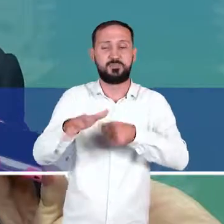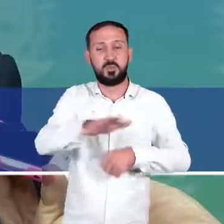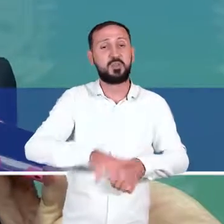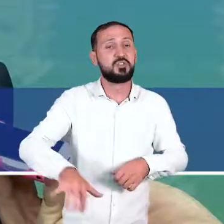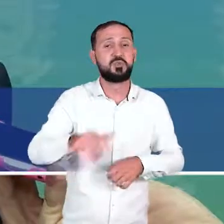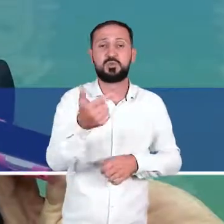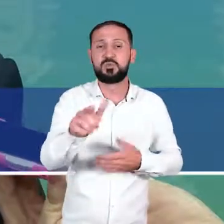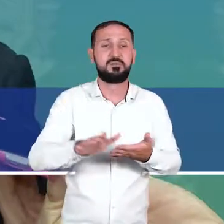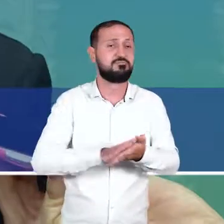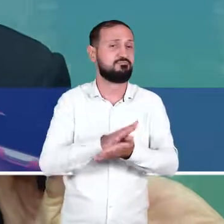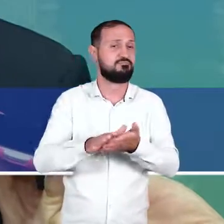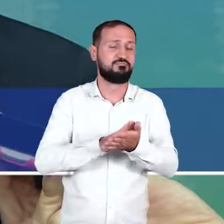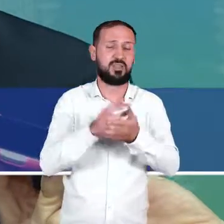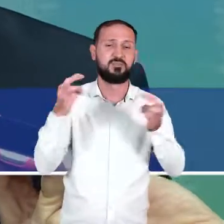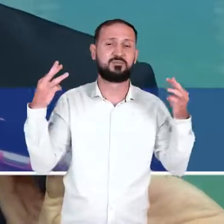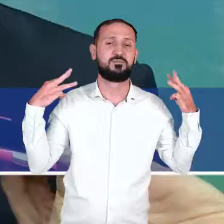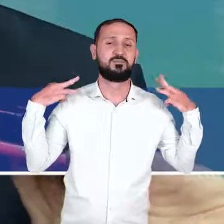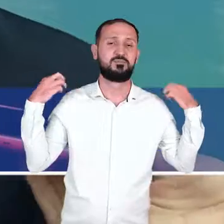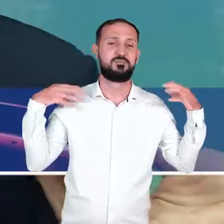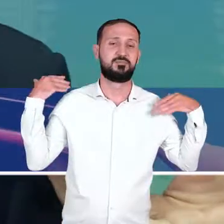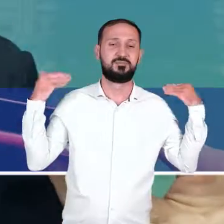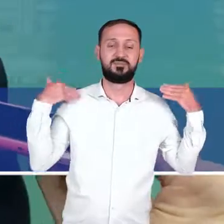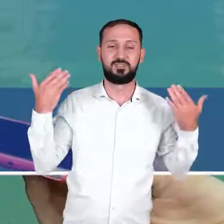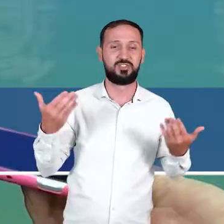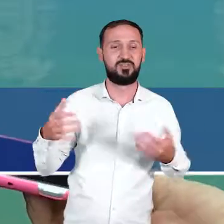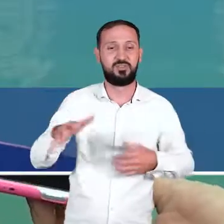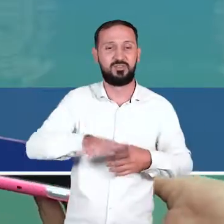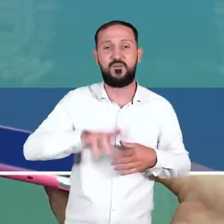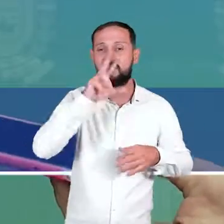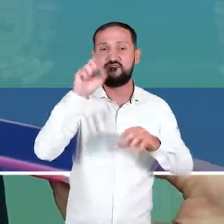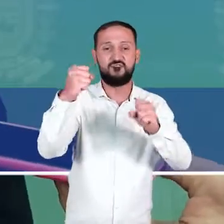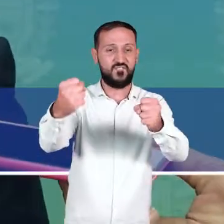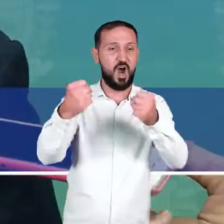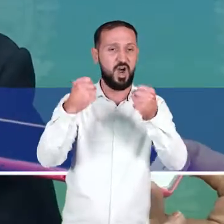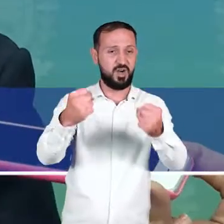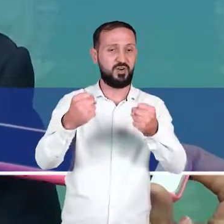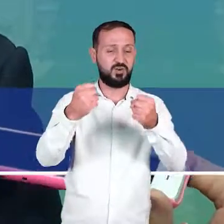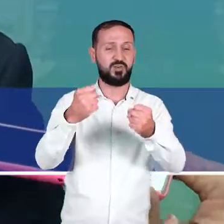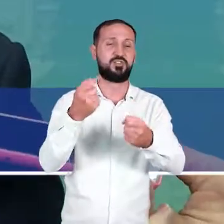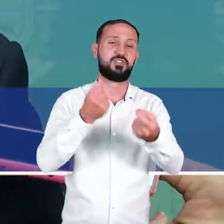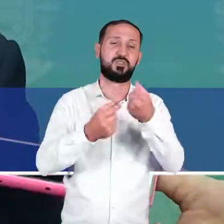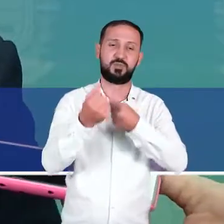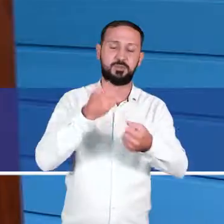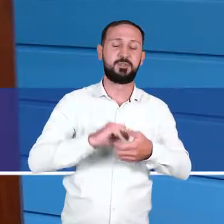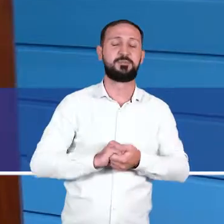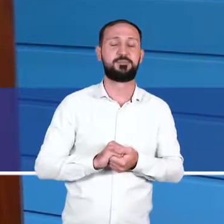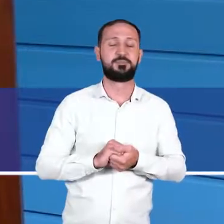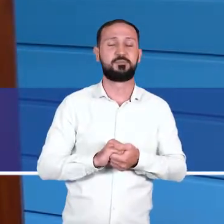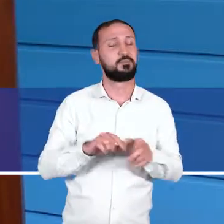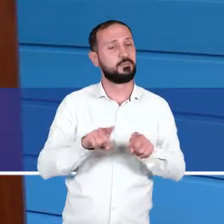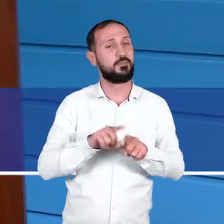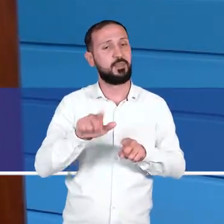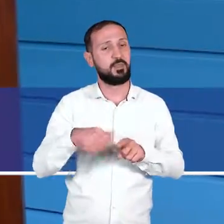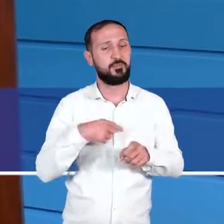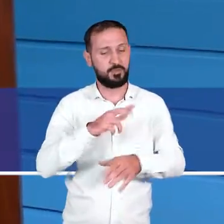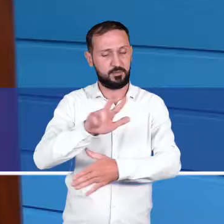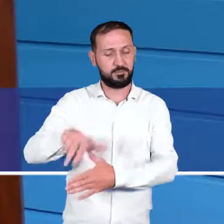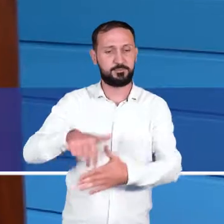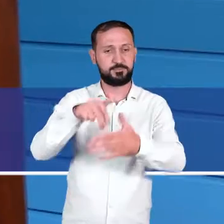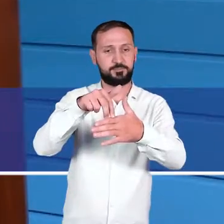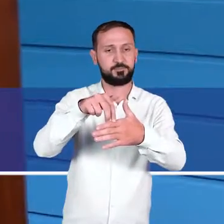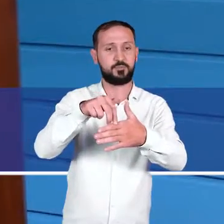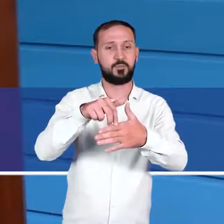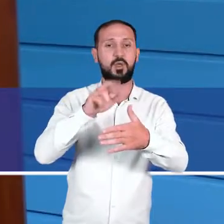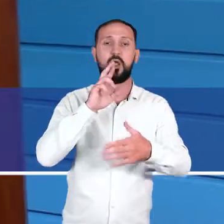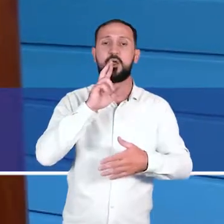região que não tem o turismo como fundamento da sua economia. Também foi destaque na